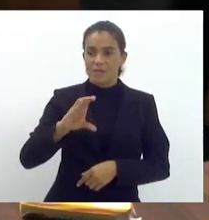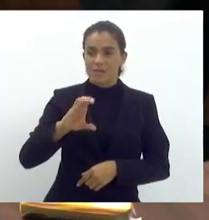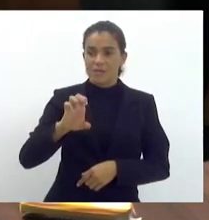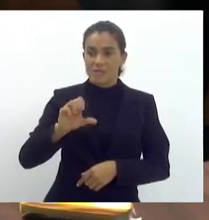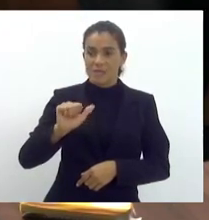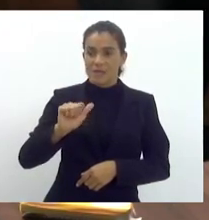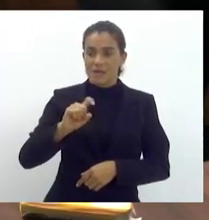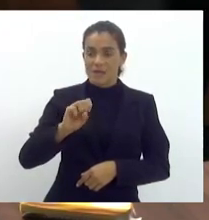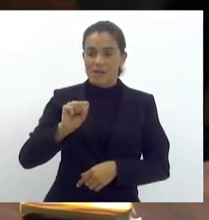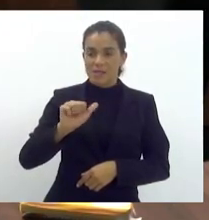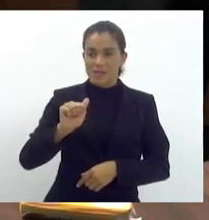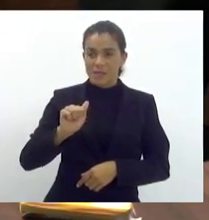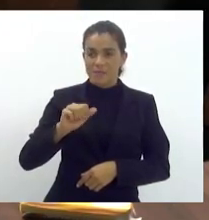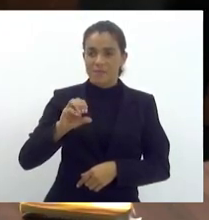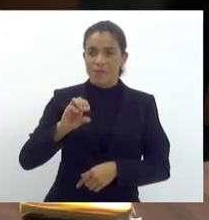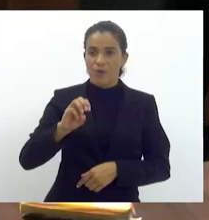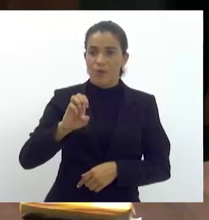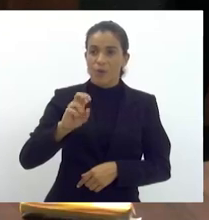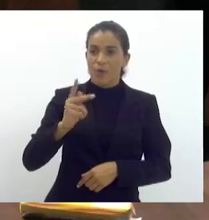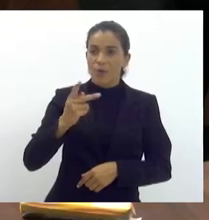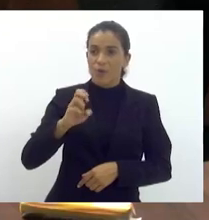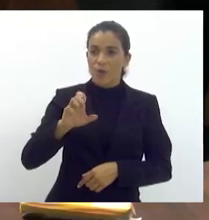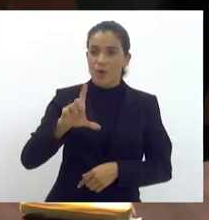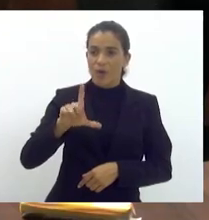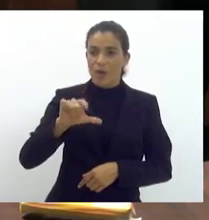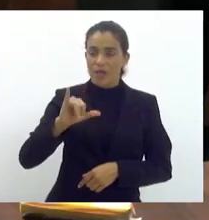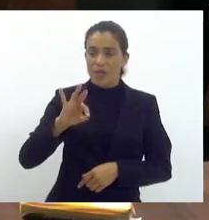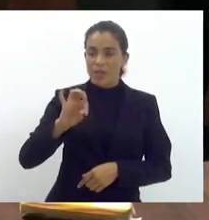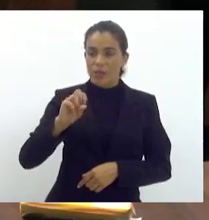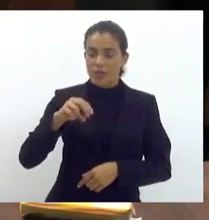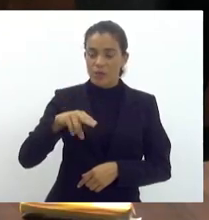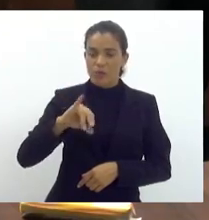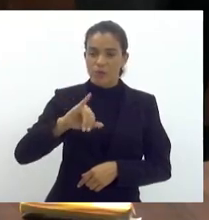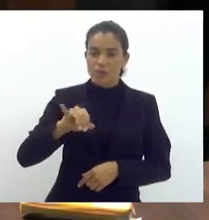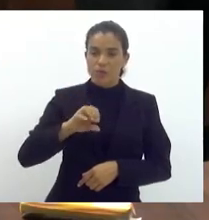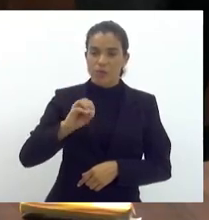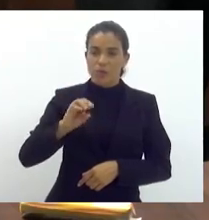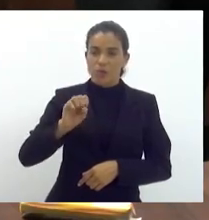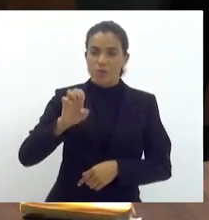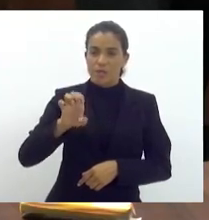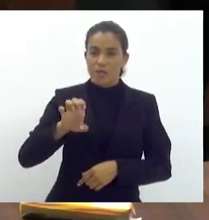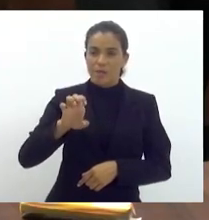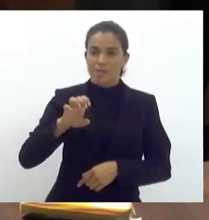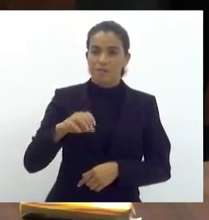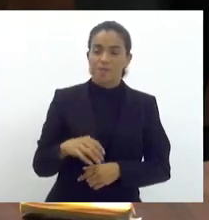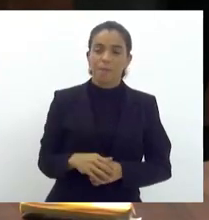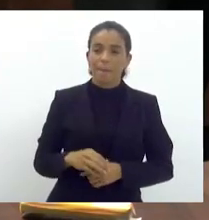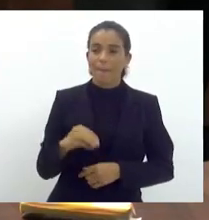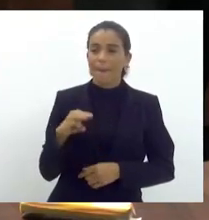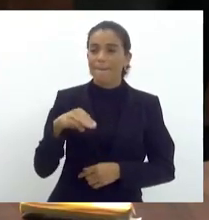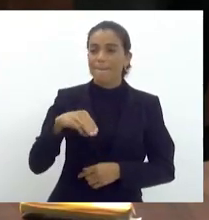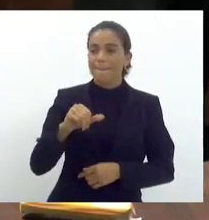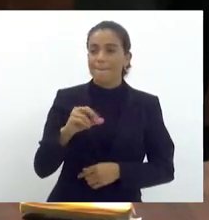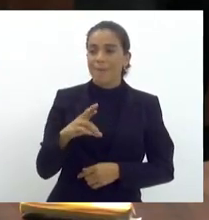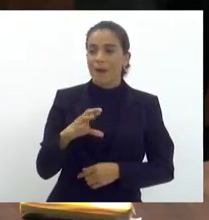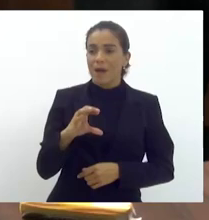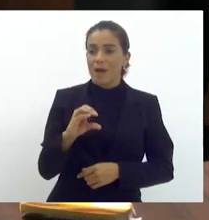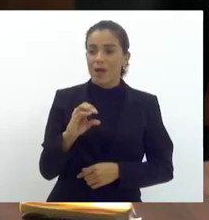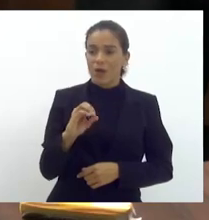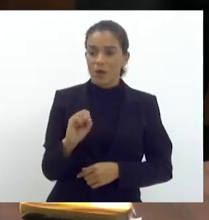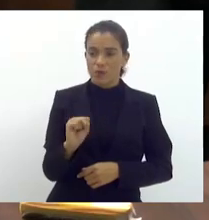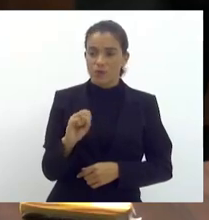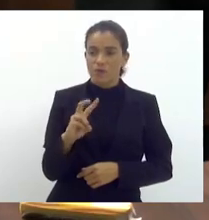Wellington José Marcos Miller Marcelo cabeleireiro Marcos Vinícius